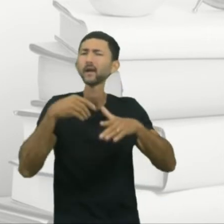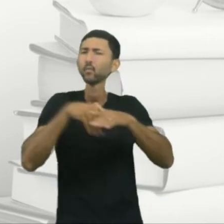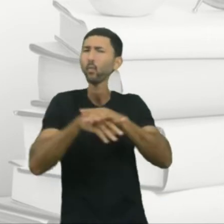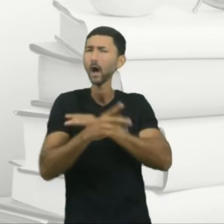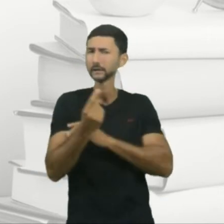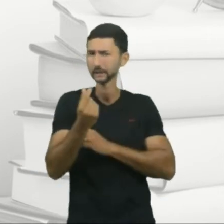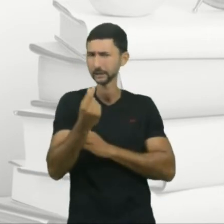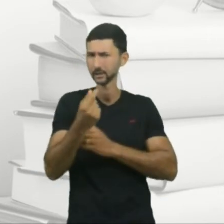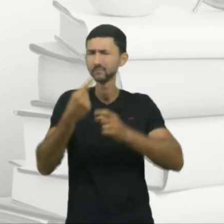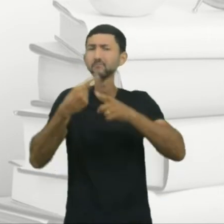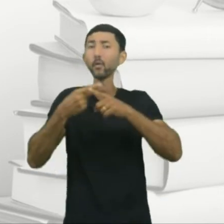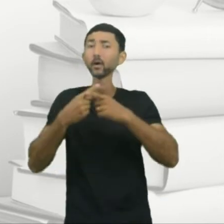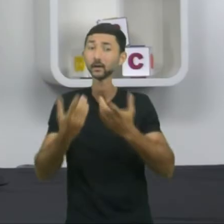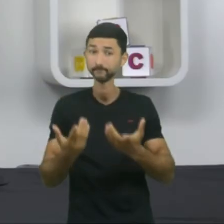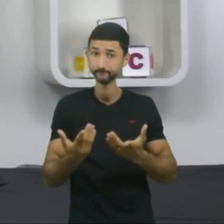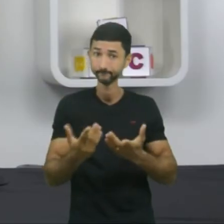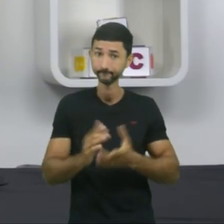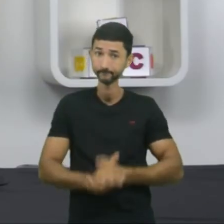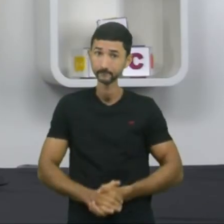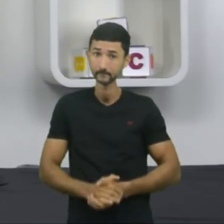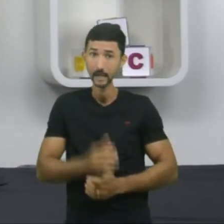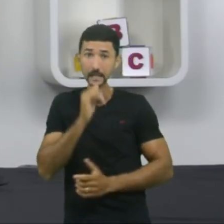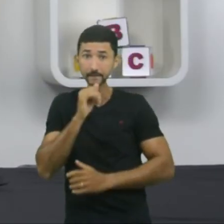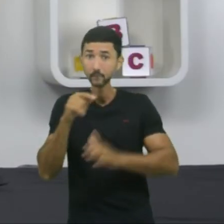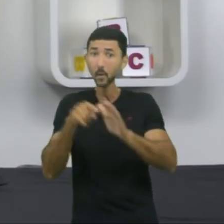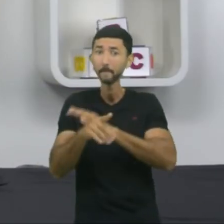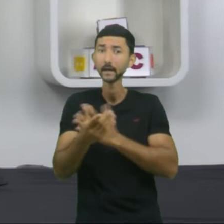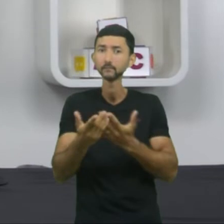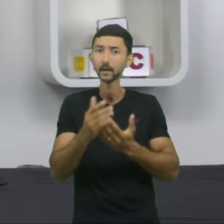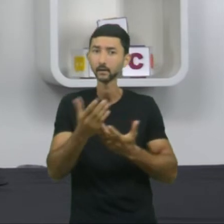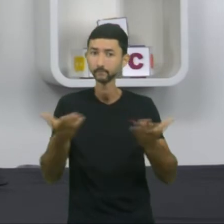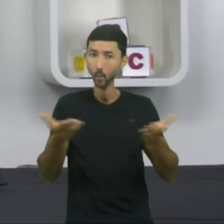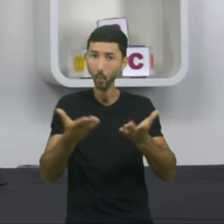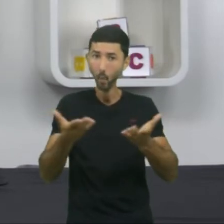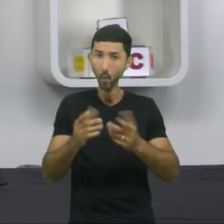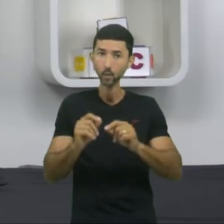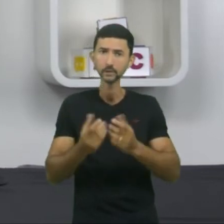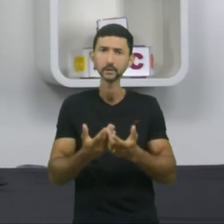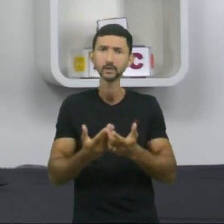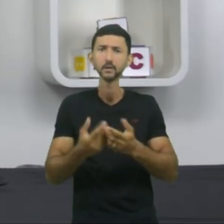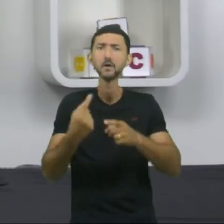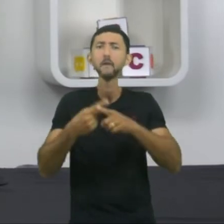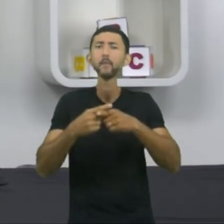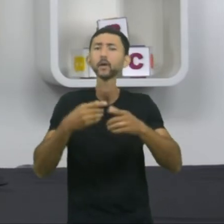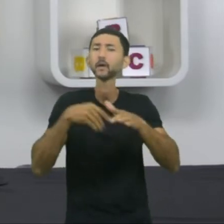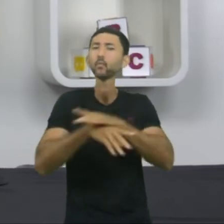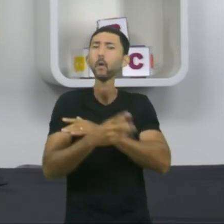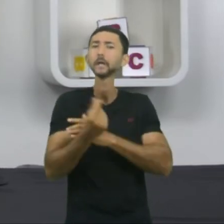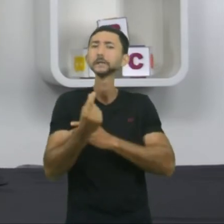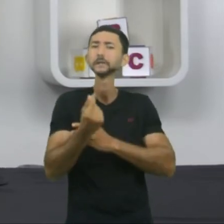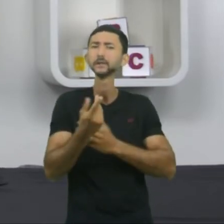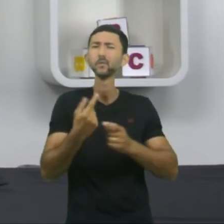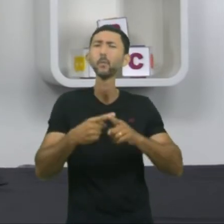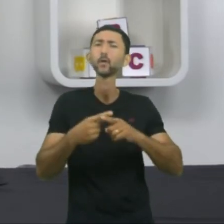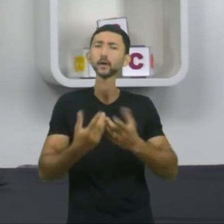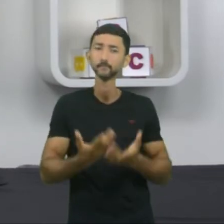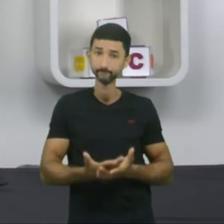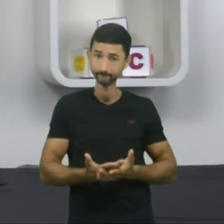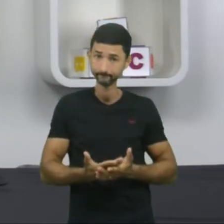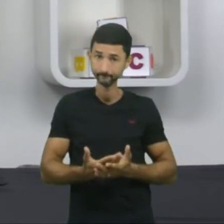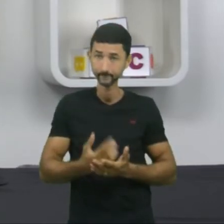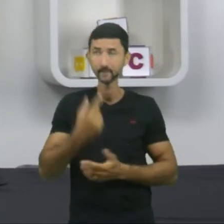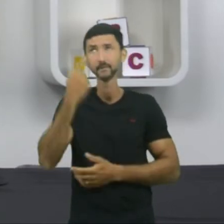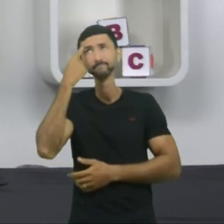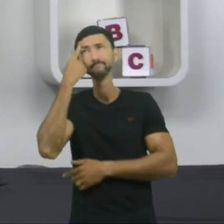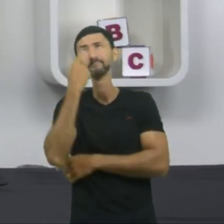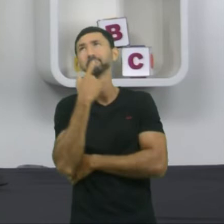aqui para mim. Se eu te perguntasse hoje, para que você pouparia dinheiro? Eu vou